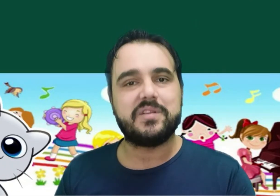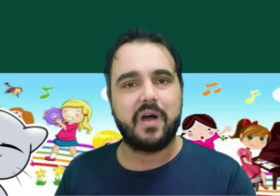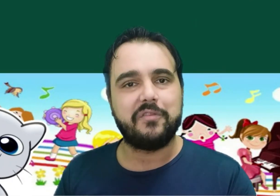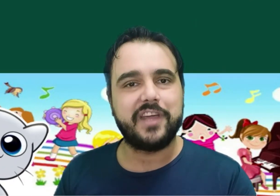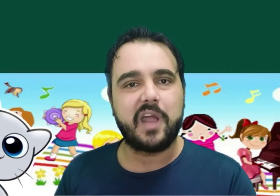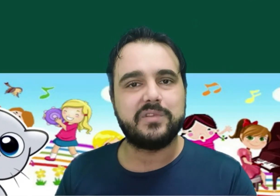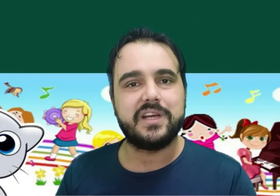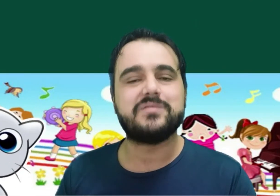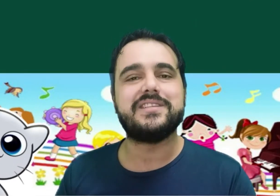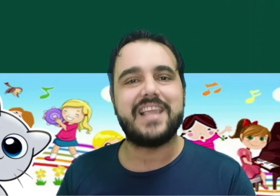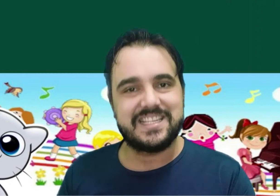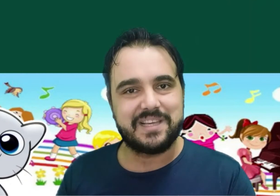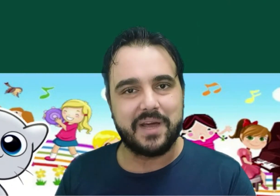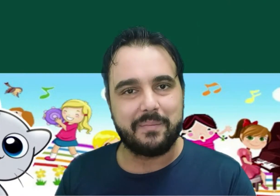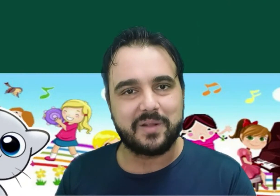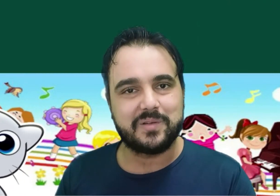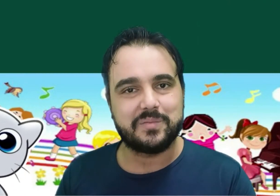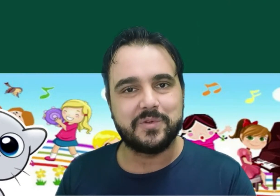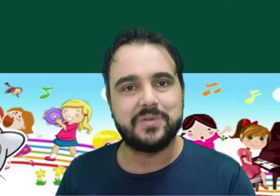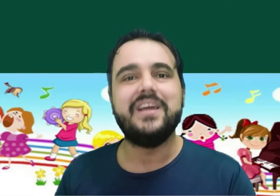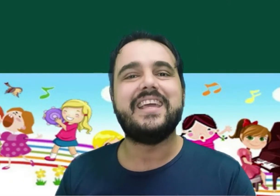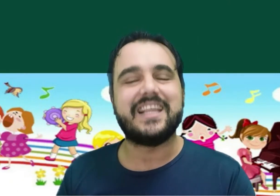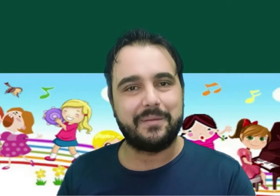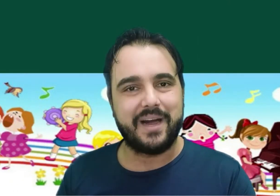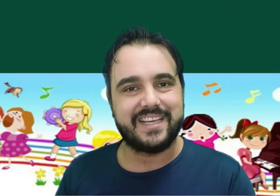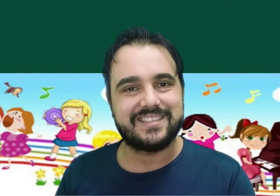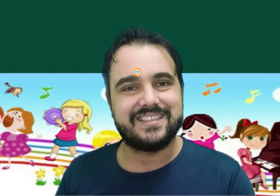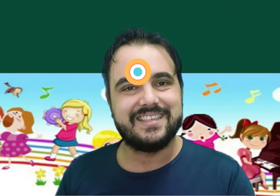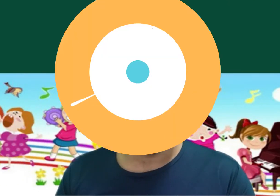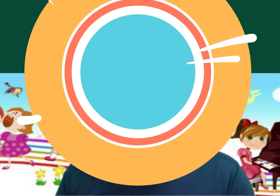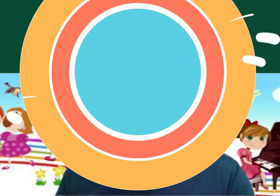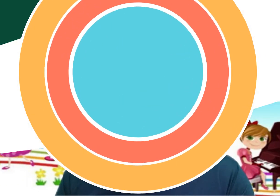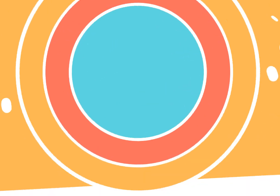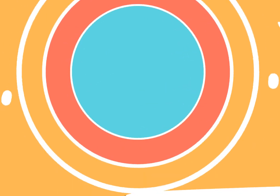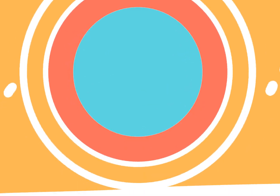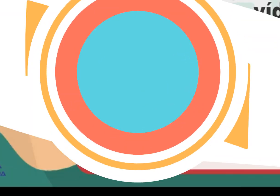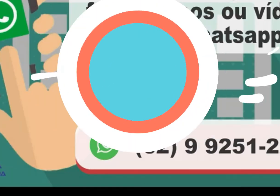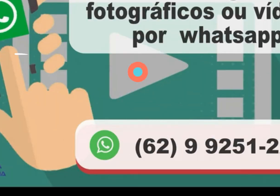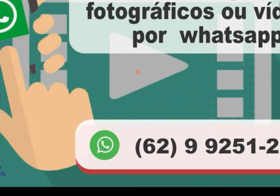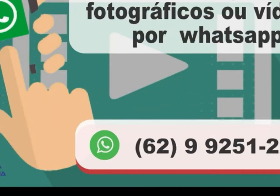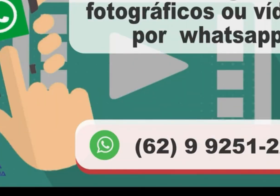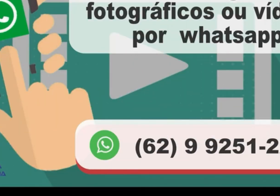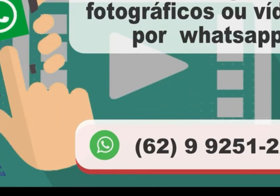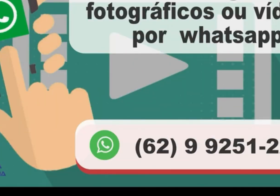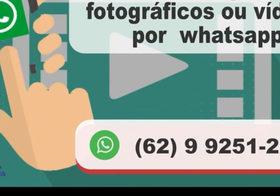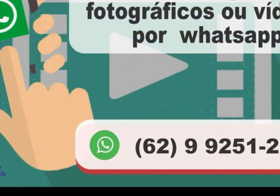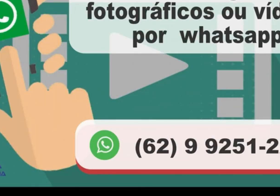Pessoal, fiquem com Deus, uma excelente semana para todo mundo e até mais!